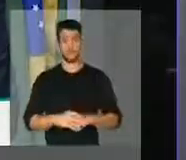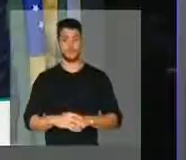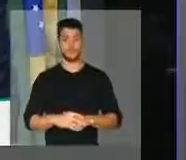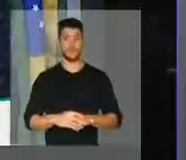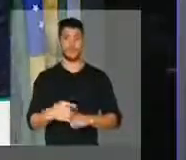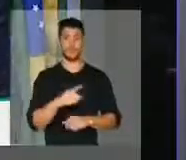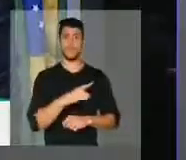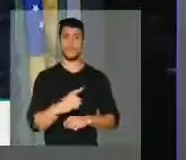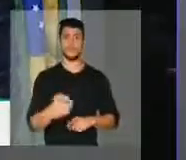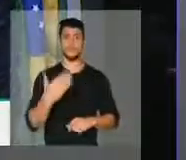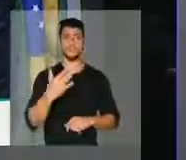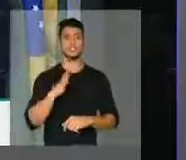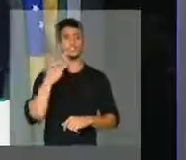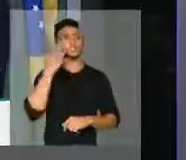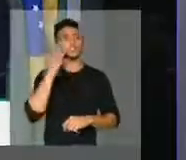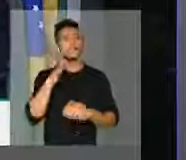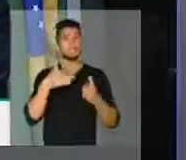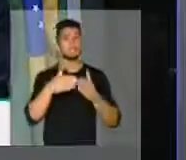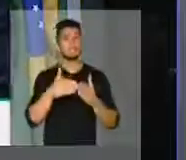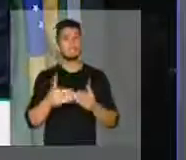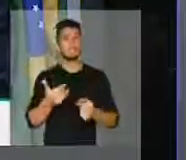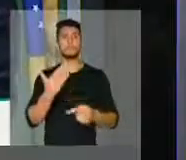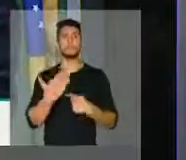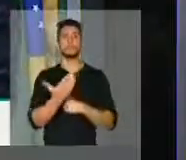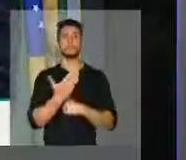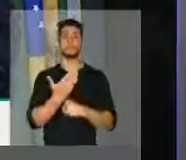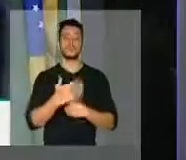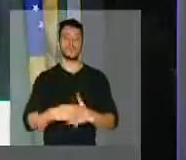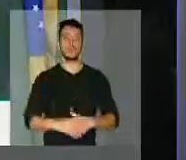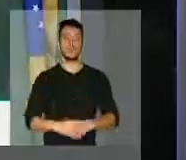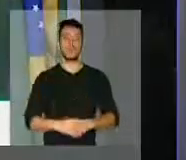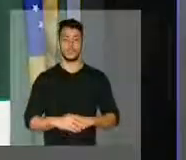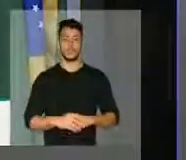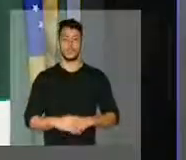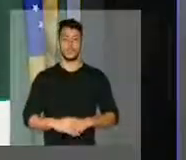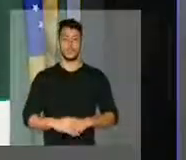ser pedir socorro. E conste nos anais da casa e na Voz do Brasil. Parabéns, deputado Fraga, pelo pronunciamento.